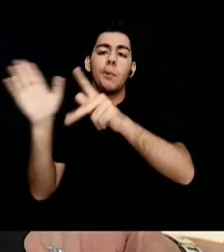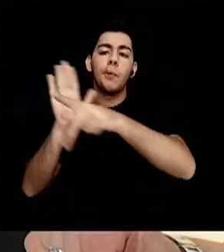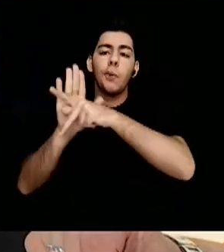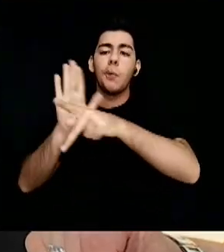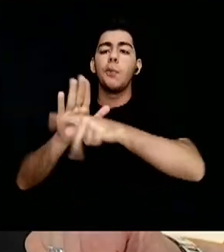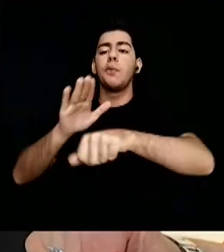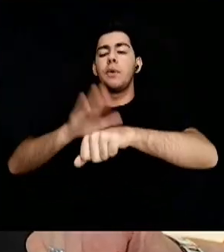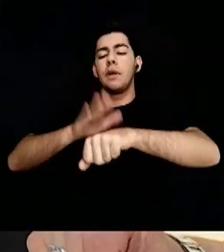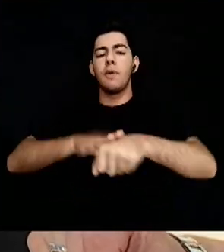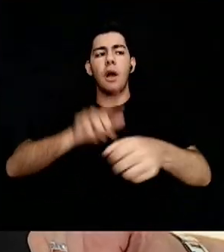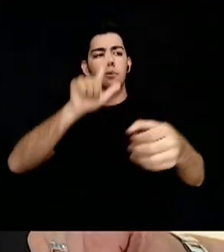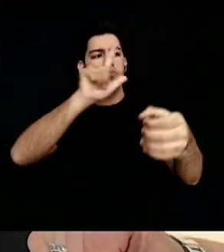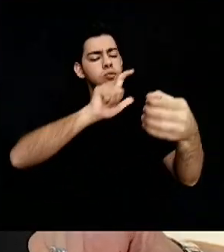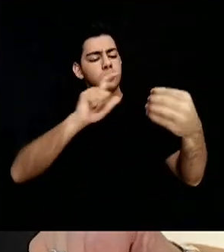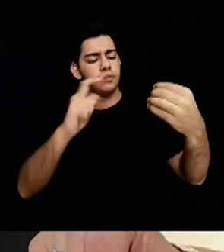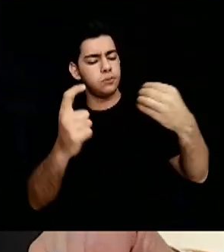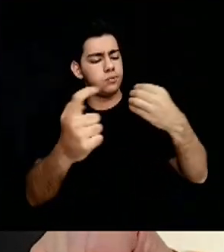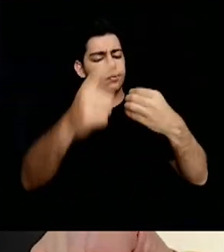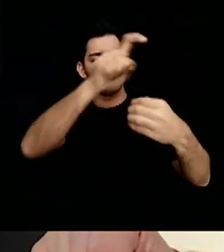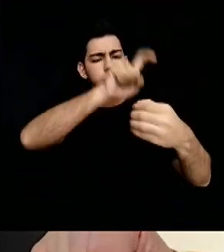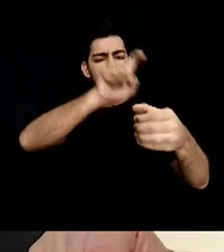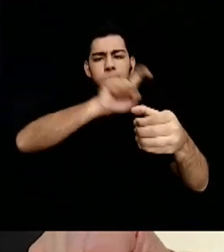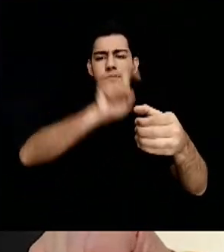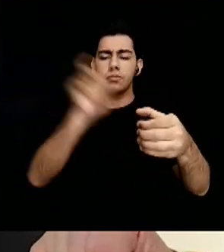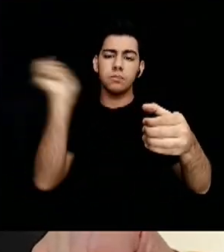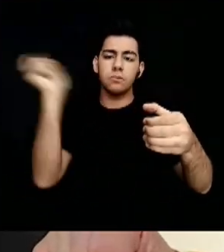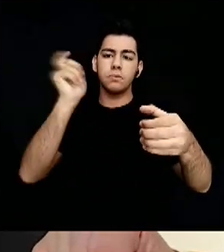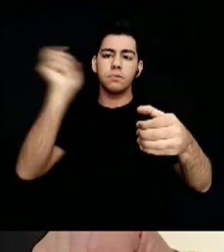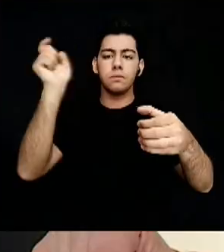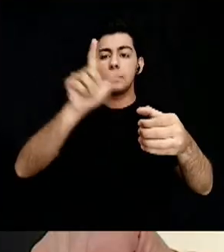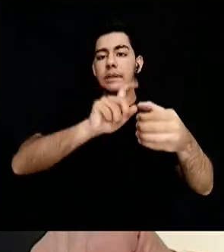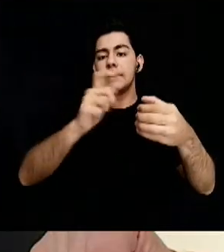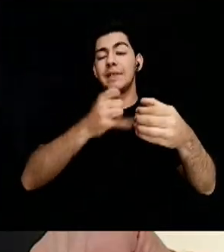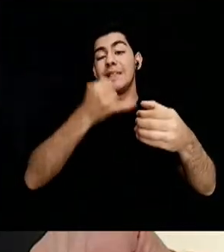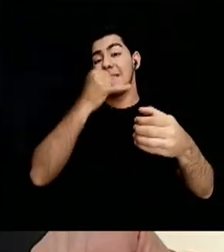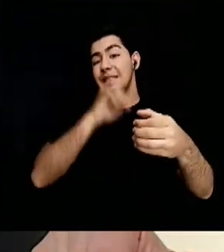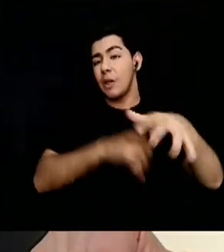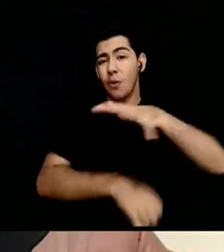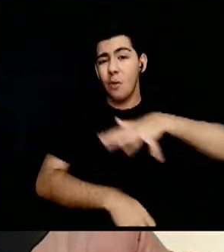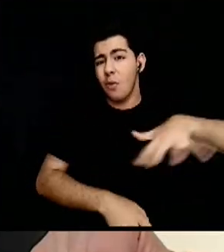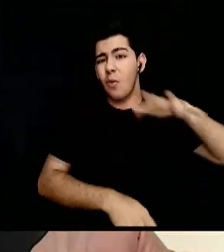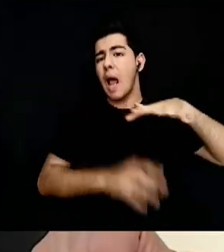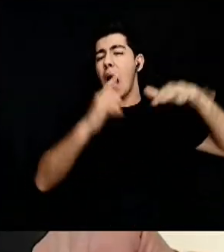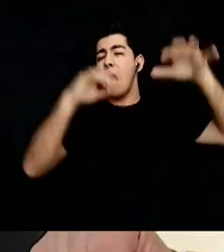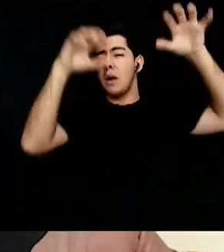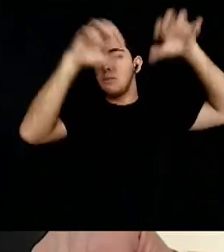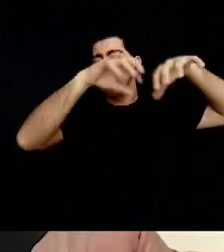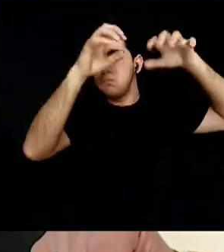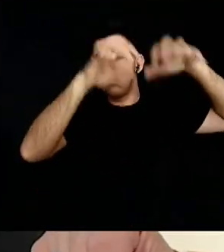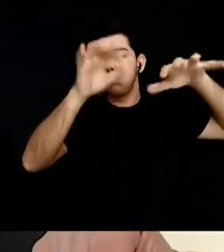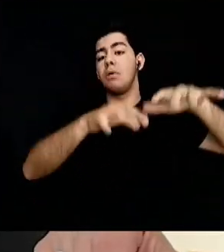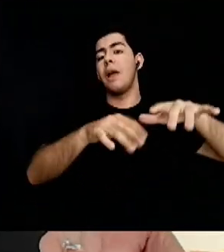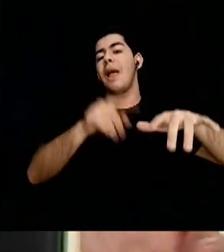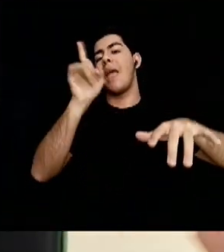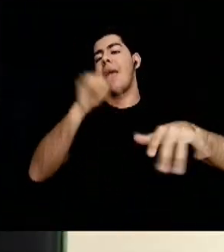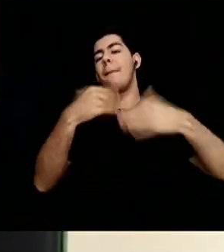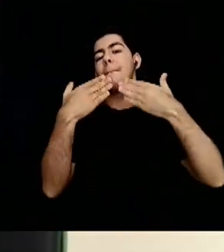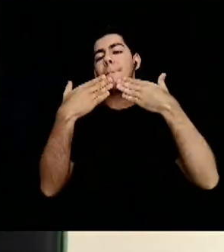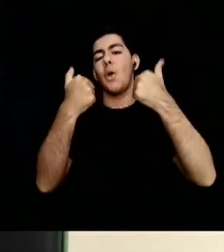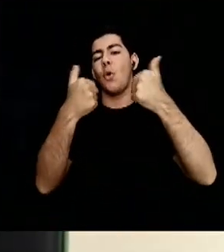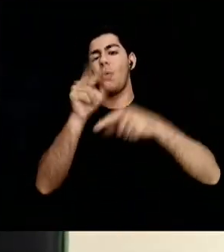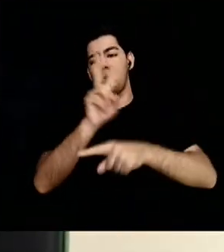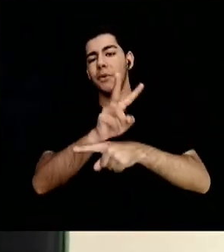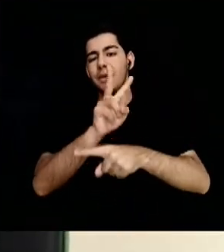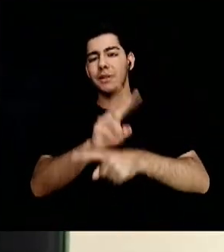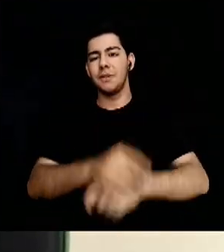também. Se você for deixar no tempo, esses vernizes à base de solvente, eles têm mais resistência, tá?